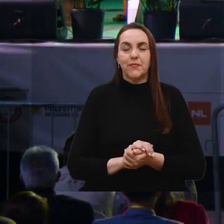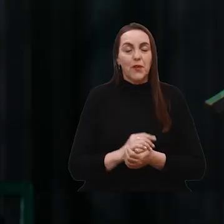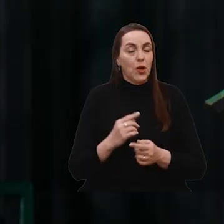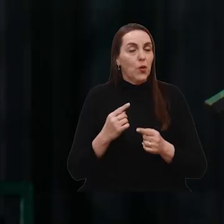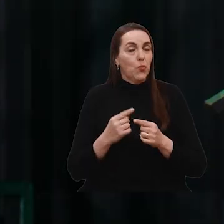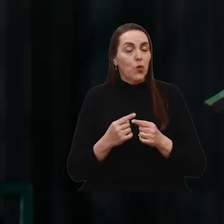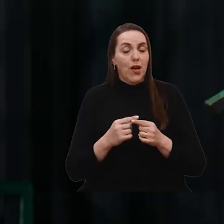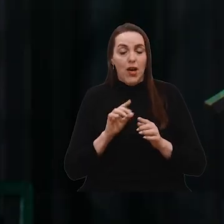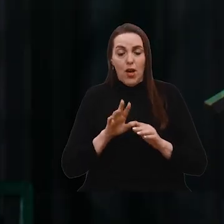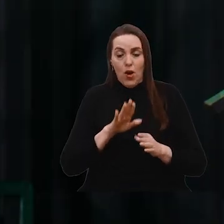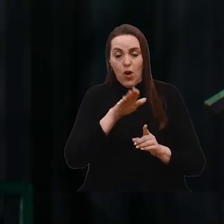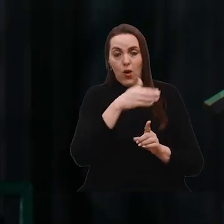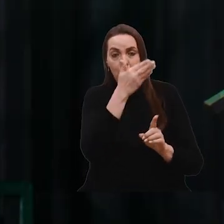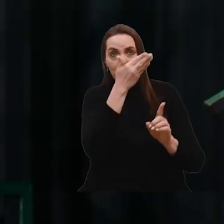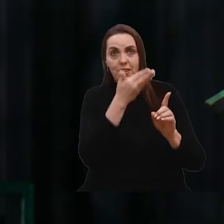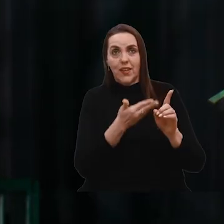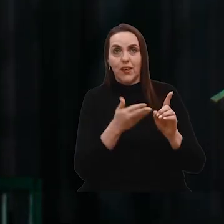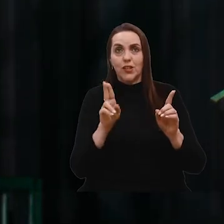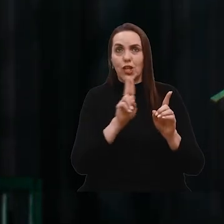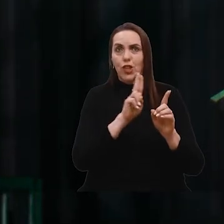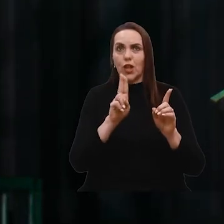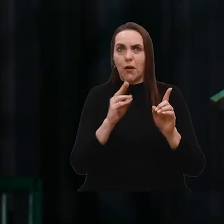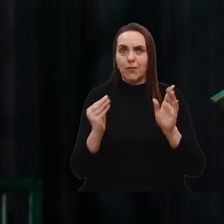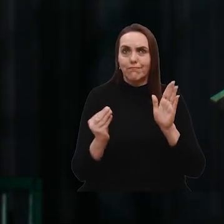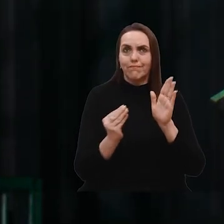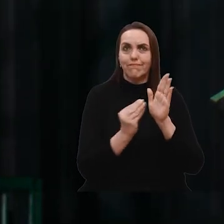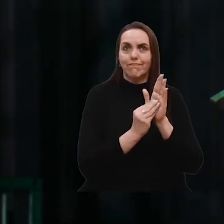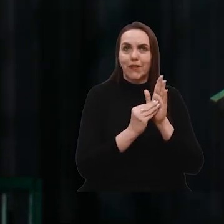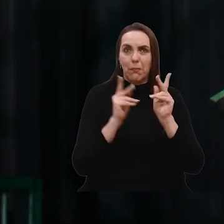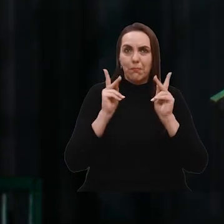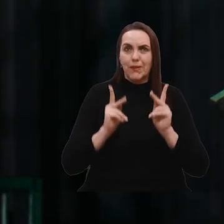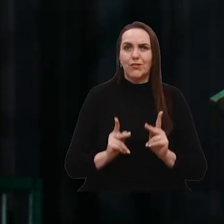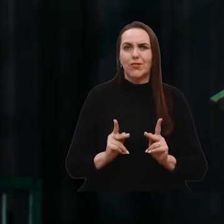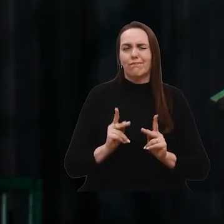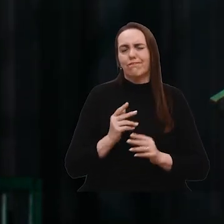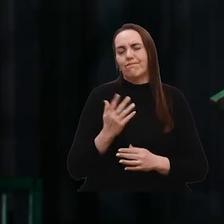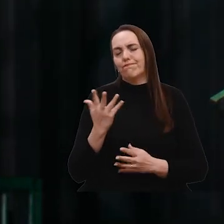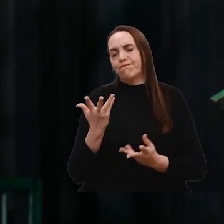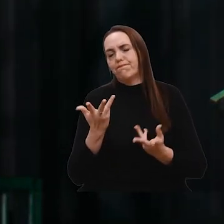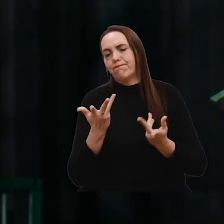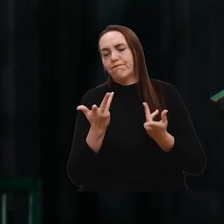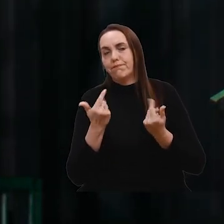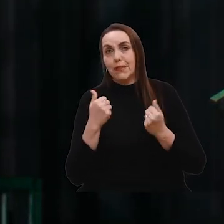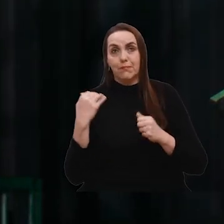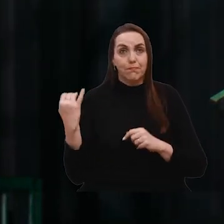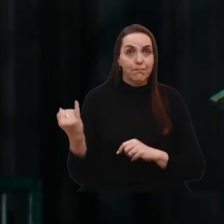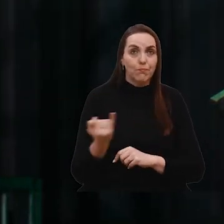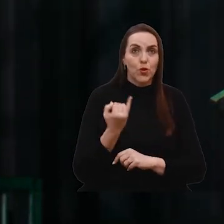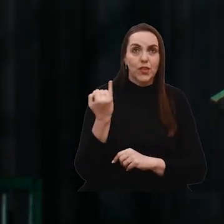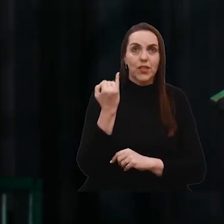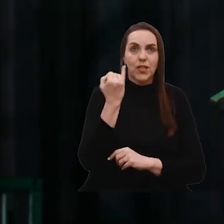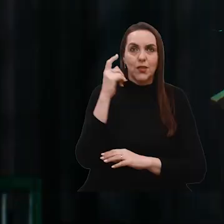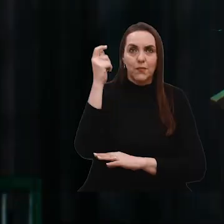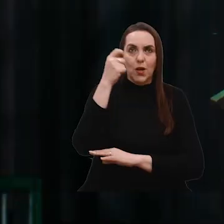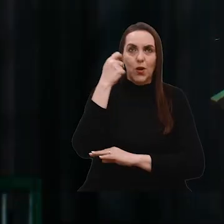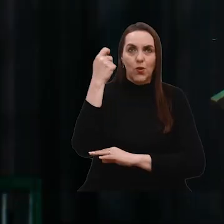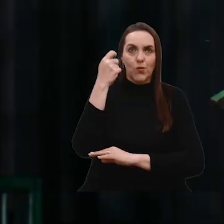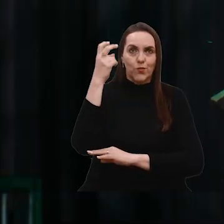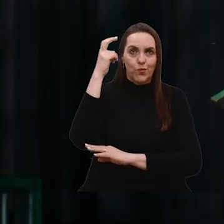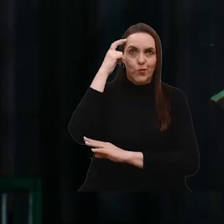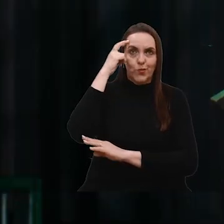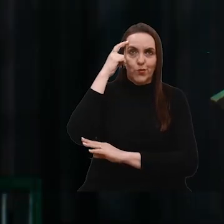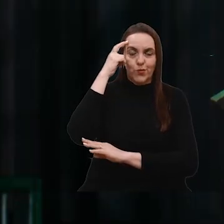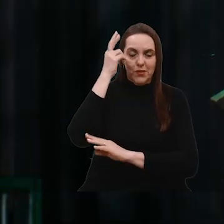também o fato de que essa homenagem leva o nome de pessoas tão incríveis, tão essenciais para a nossa